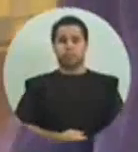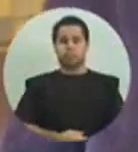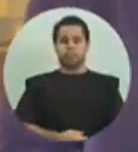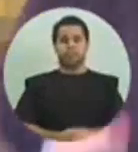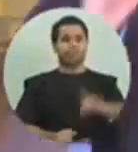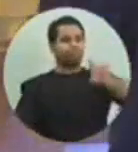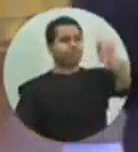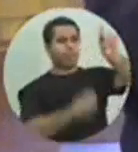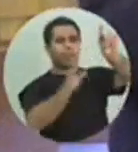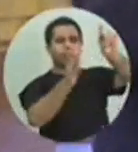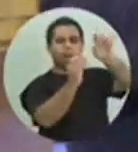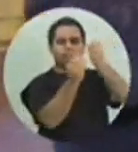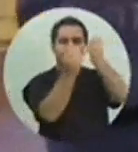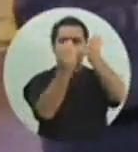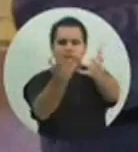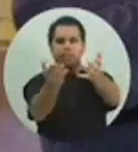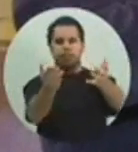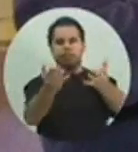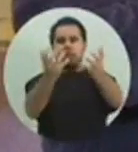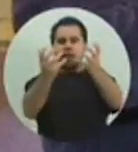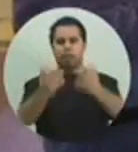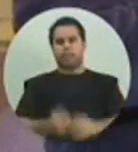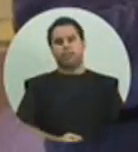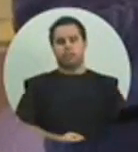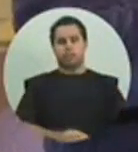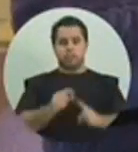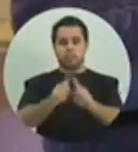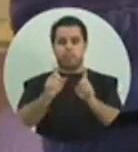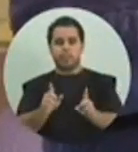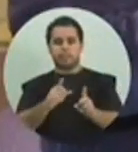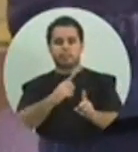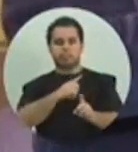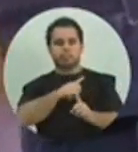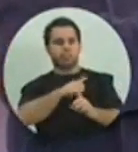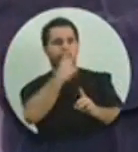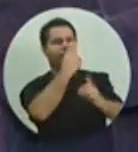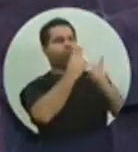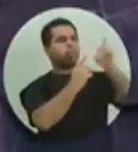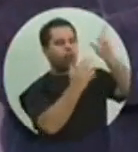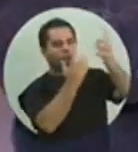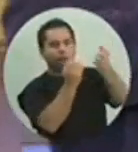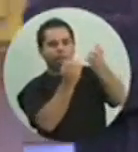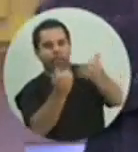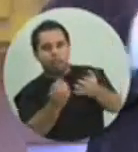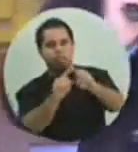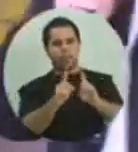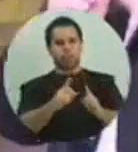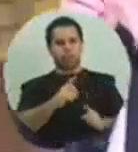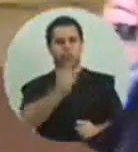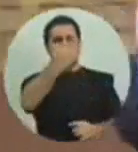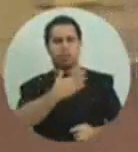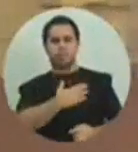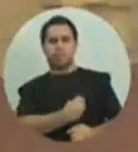mim. Algo que Deus preparou. Mas há algumas coisas que às vezes